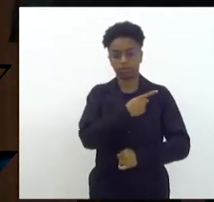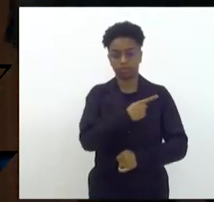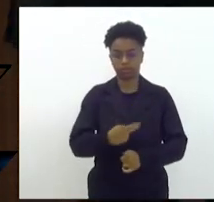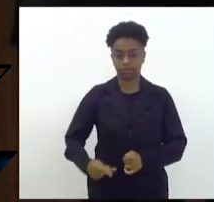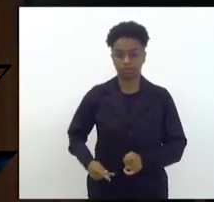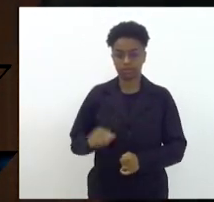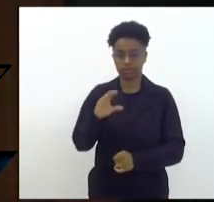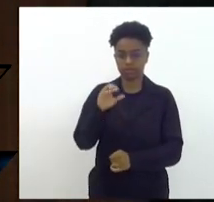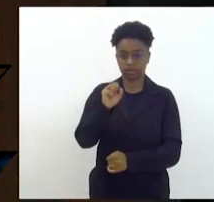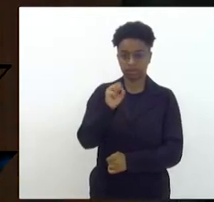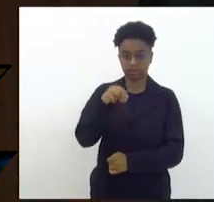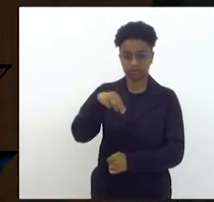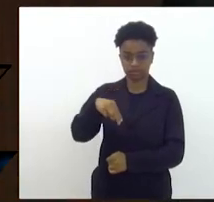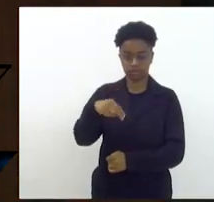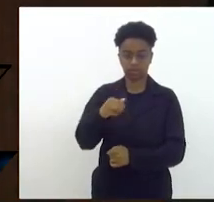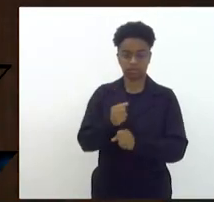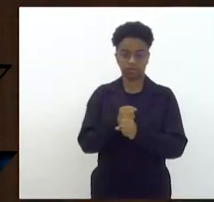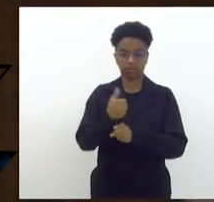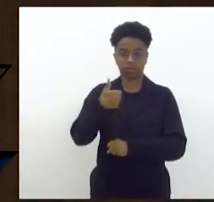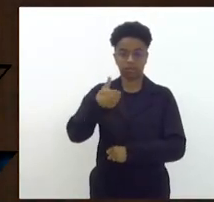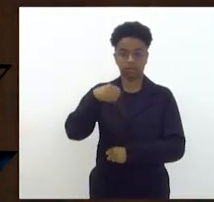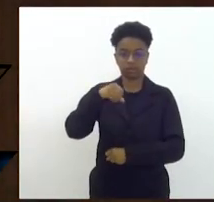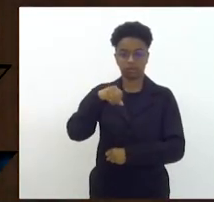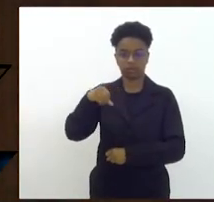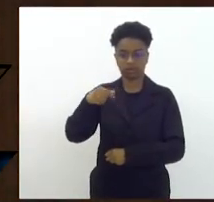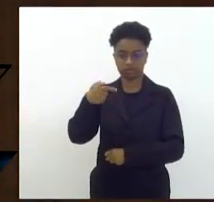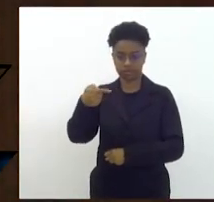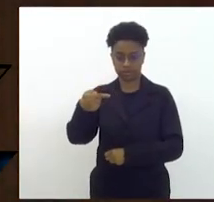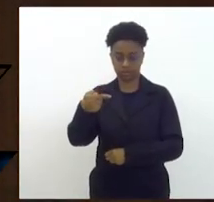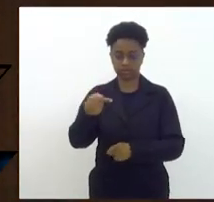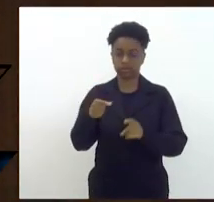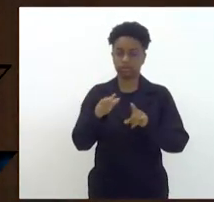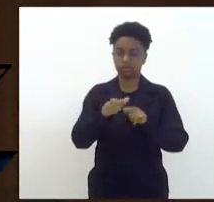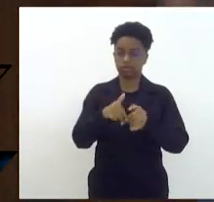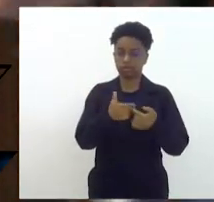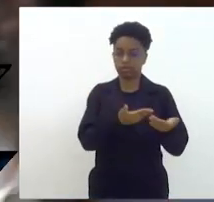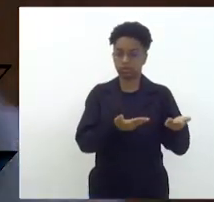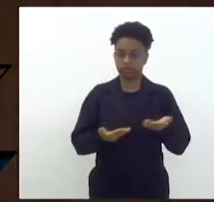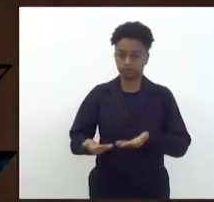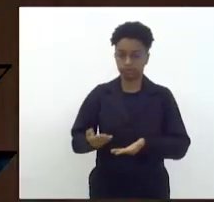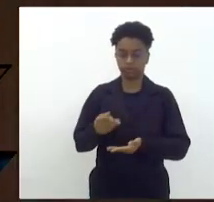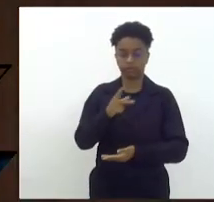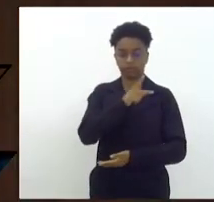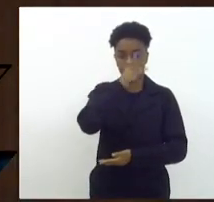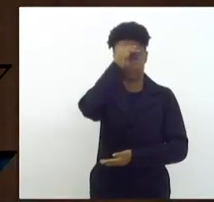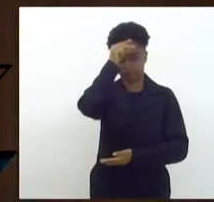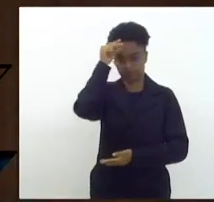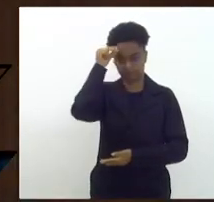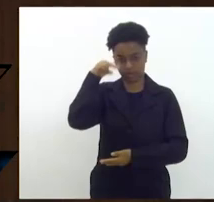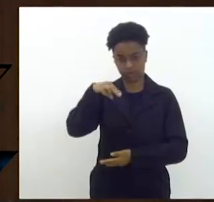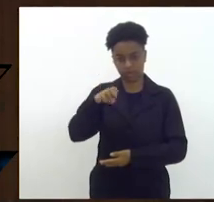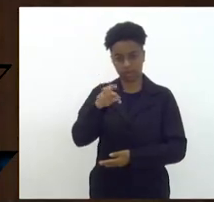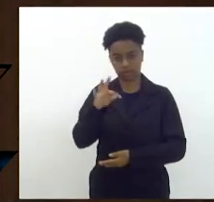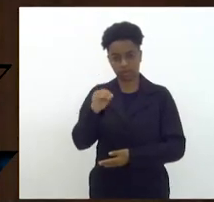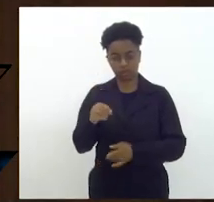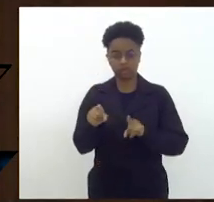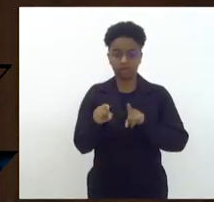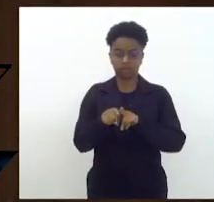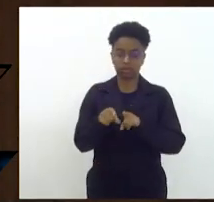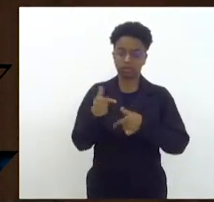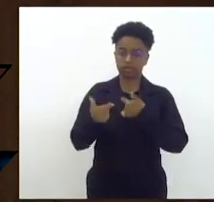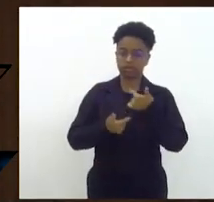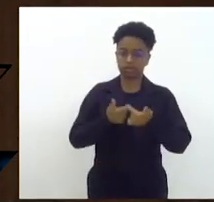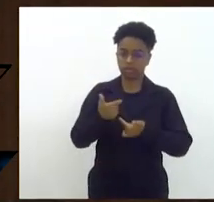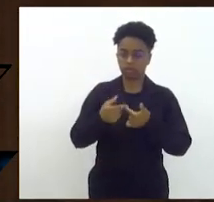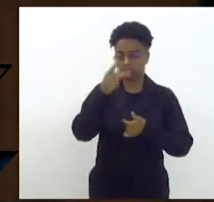CSN em 1997 a convite do prefeito Neto trabalhou na prefeitura municipal de volta redonda